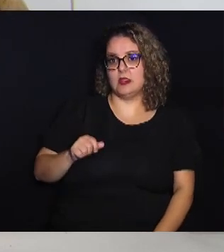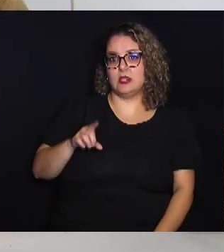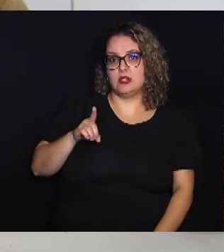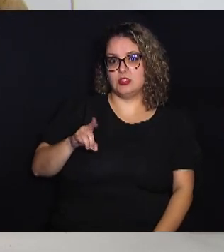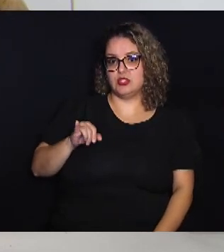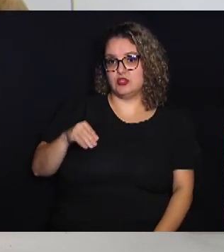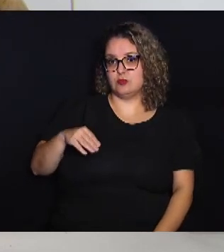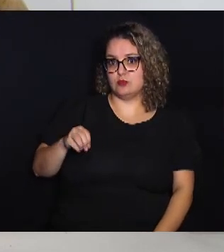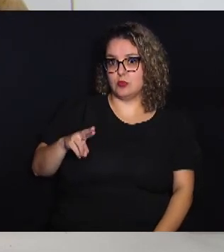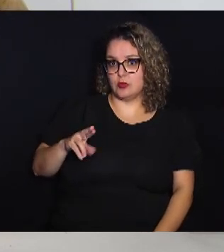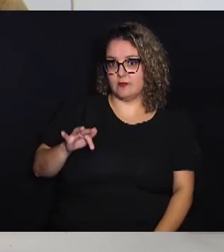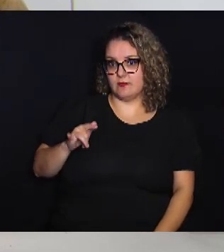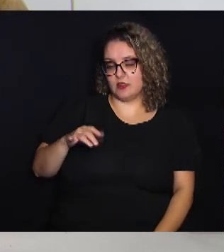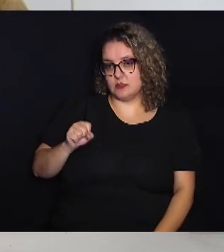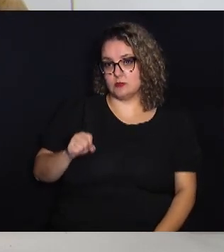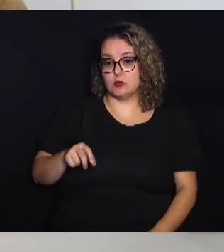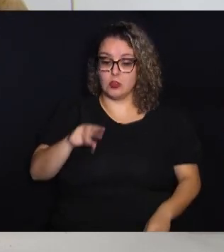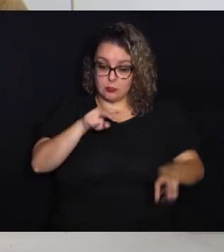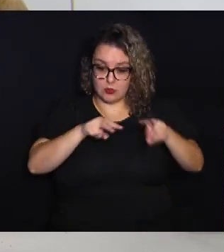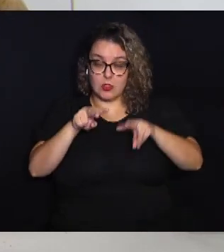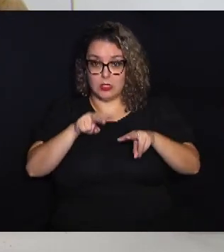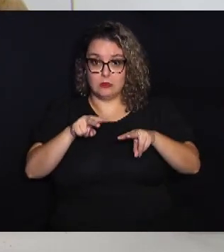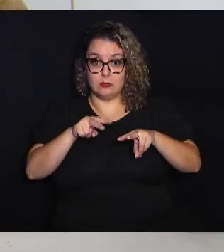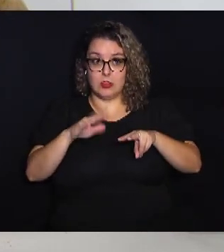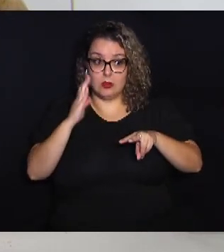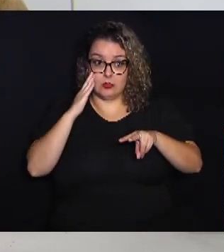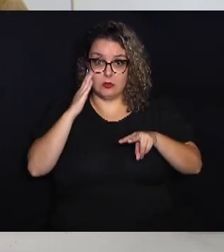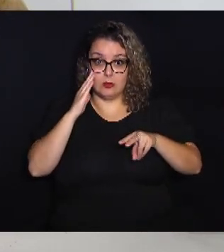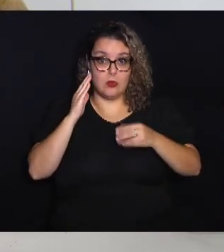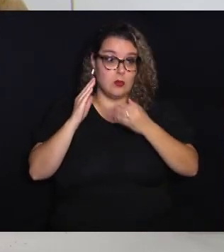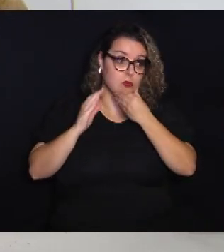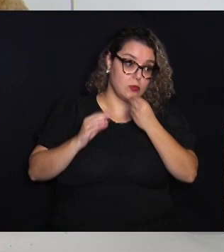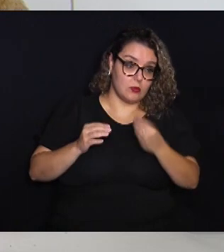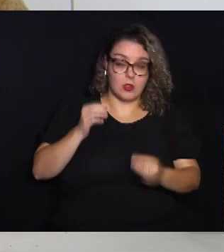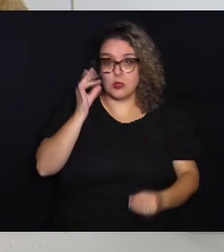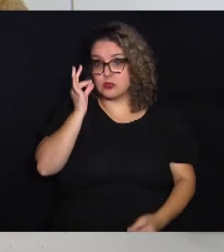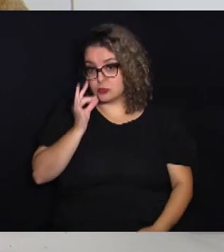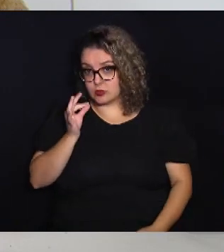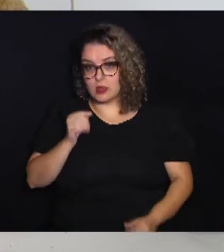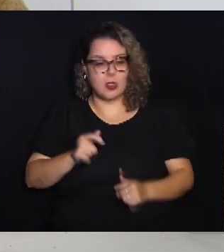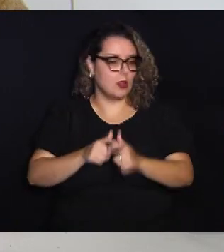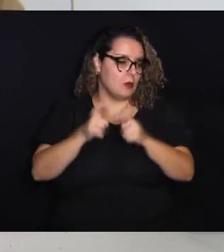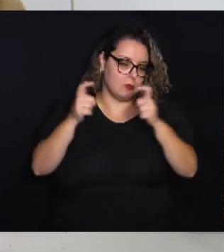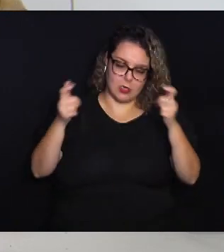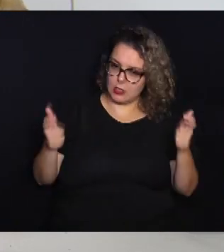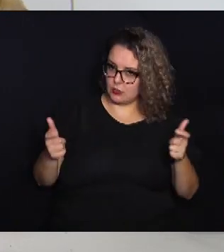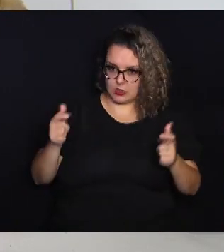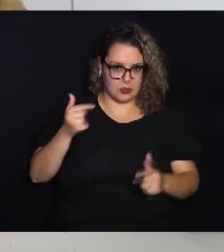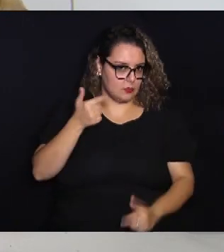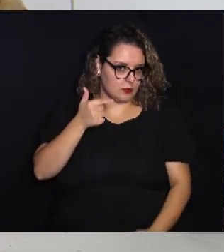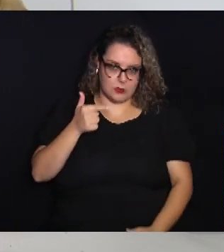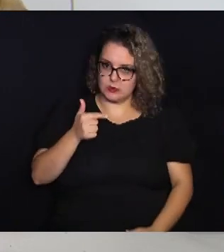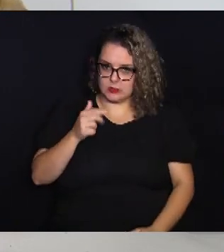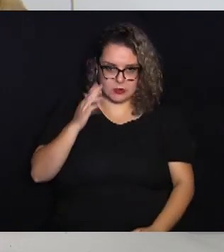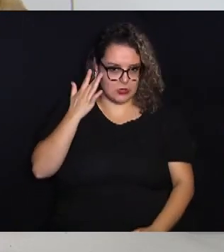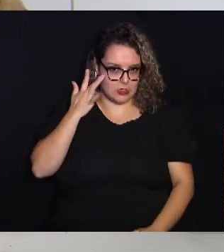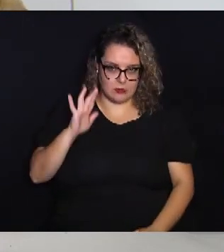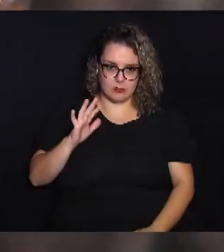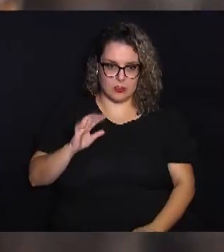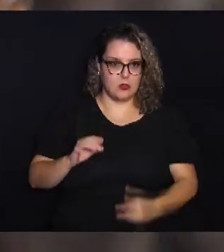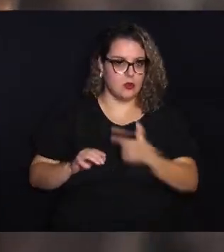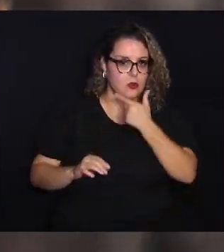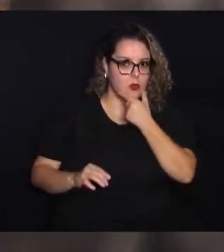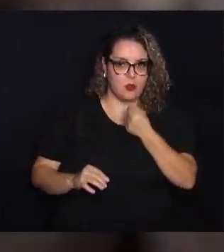dimorfismo, a gente consegue, aos nossos olhos, ter um entendimento do que é macho e o que é fêmea. Mas a grande maioria delas a gente não consegue